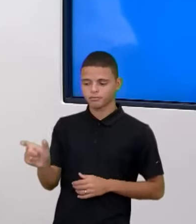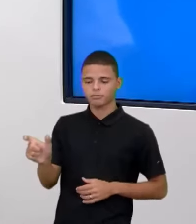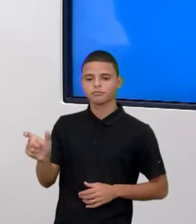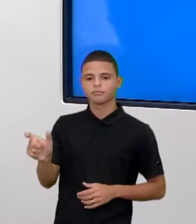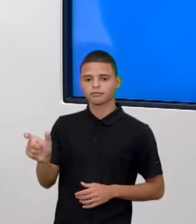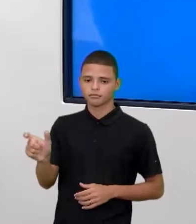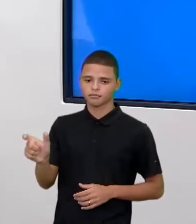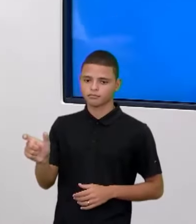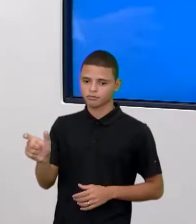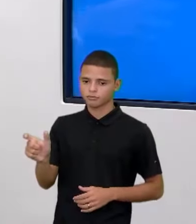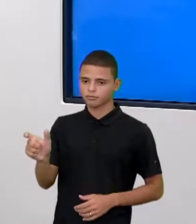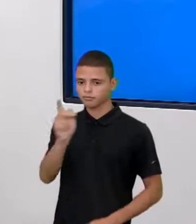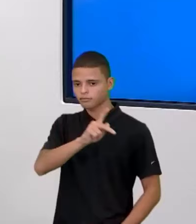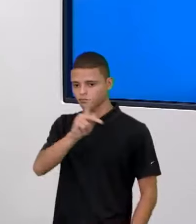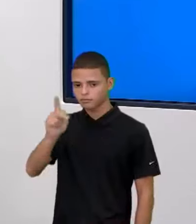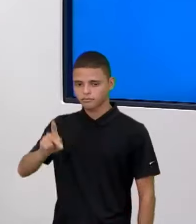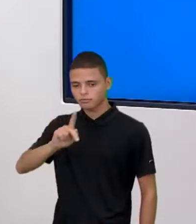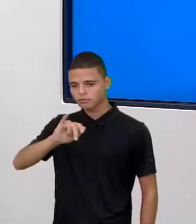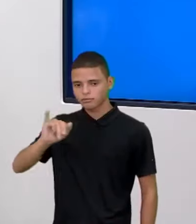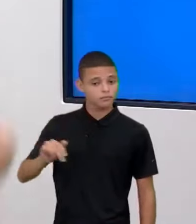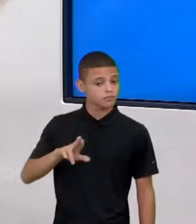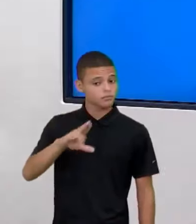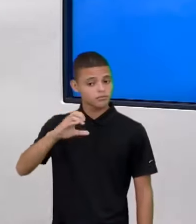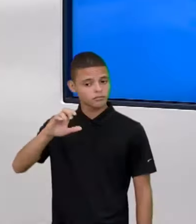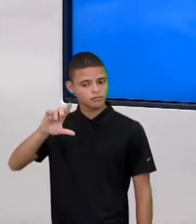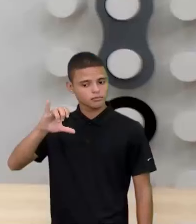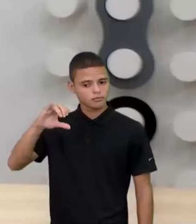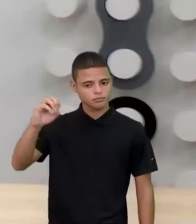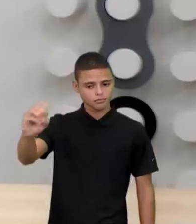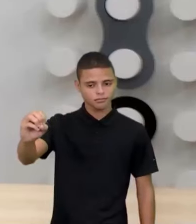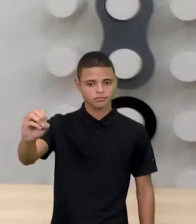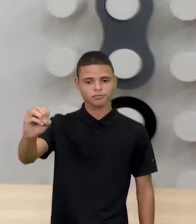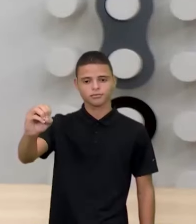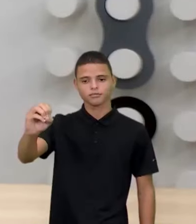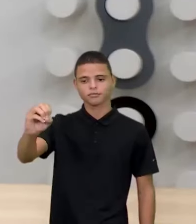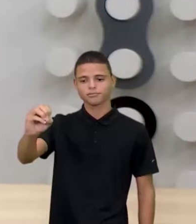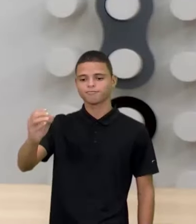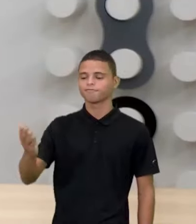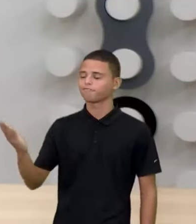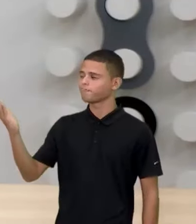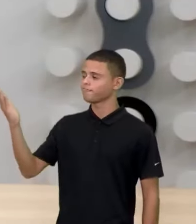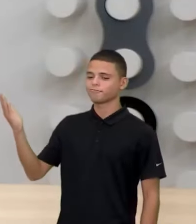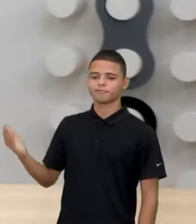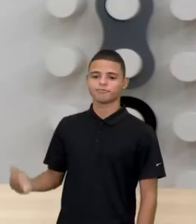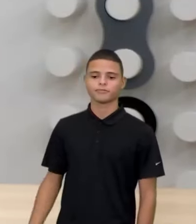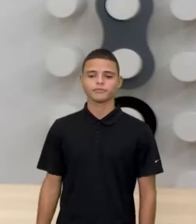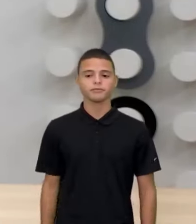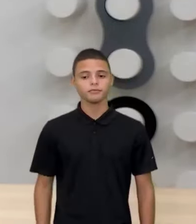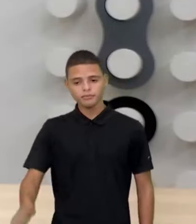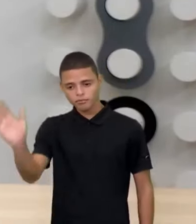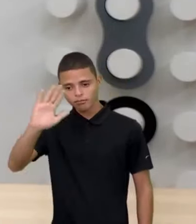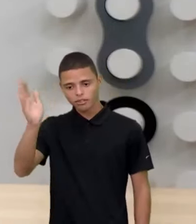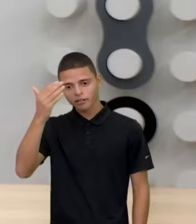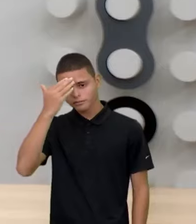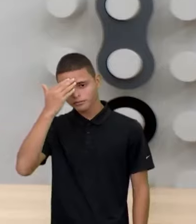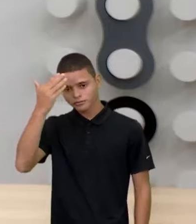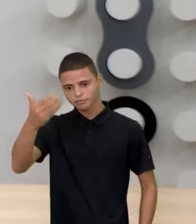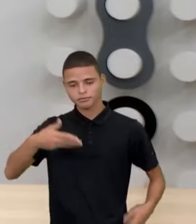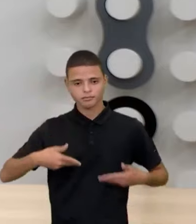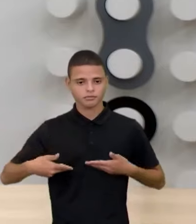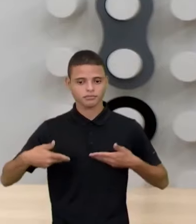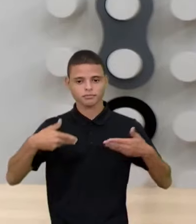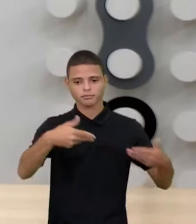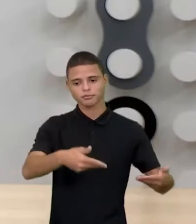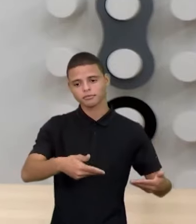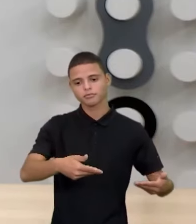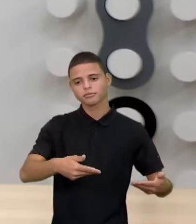o incrível professor Josélio! Olá, turma! Muito obrigado pela excelente recepção